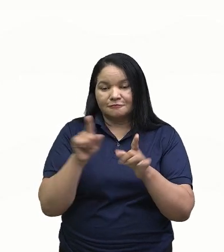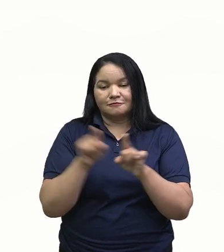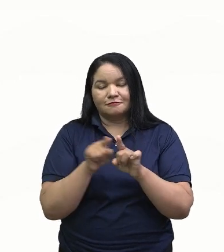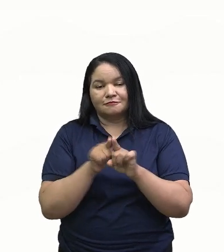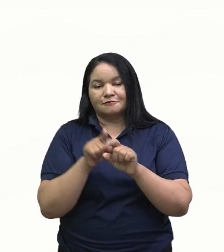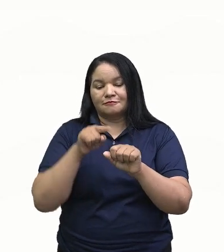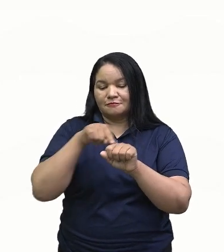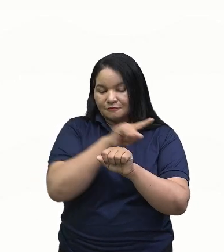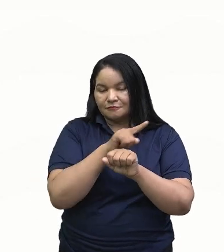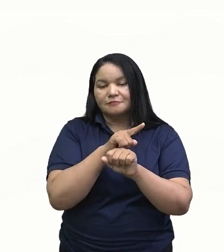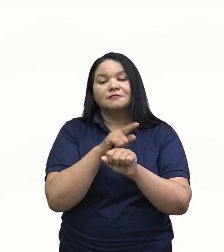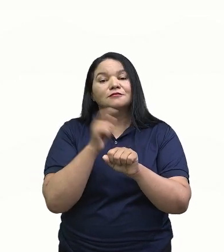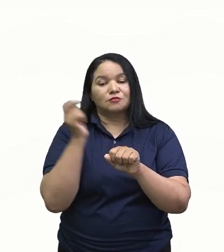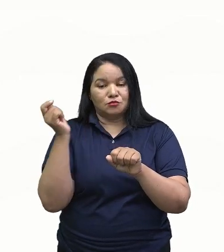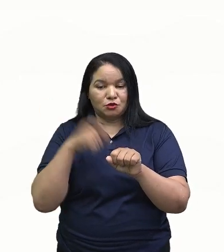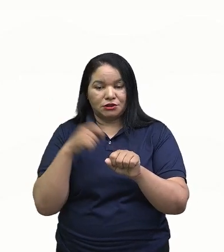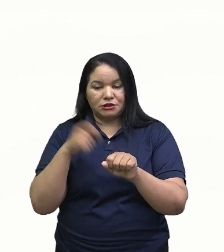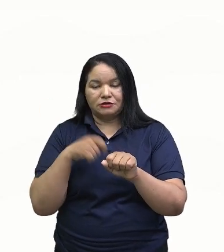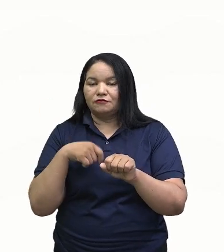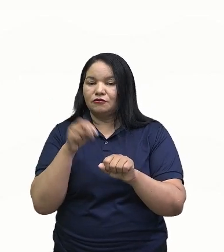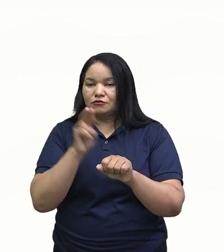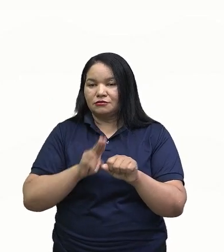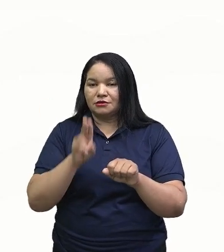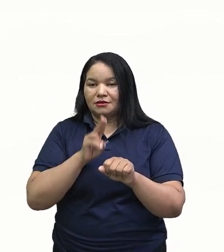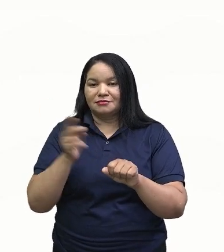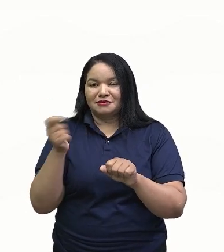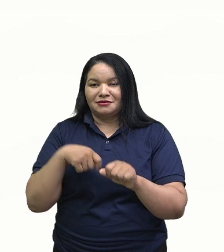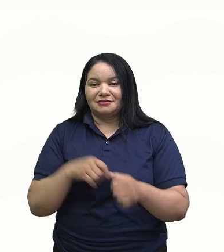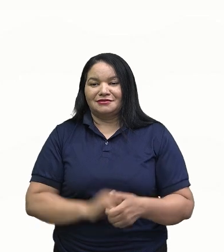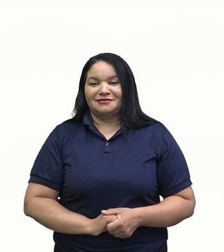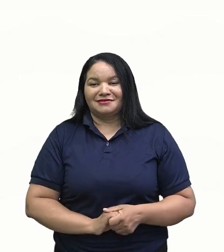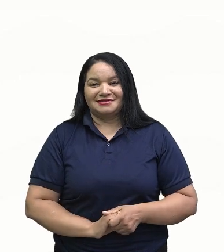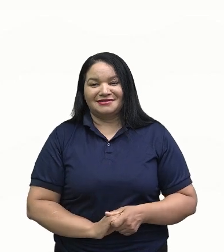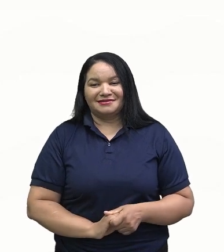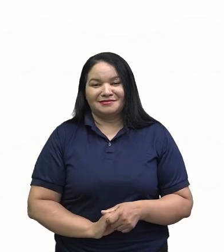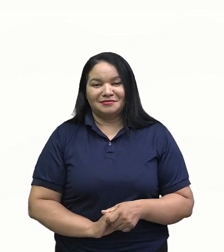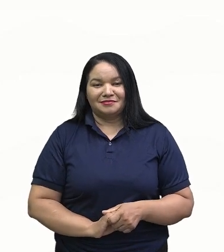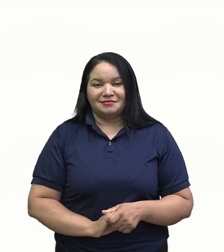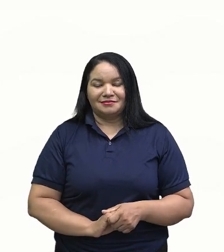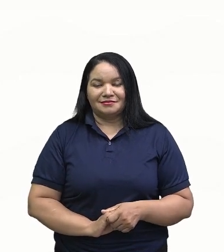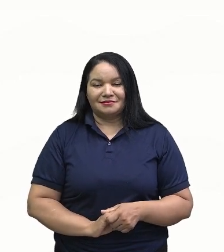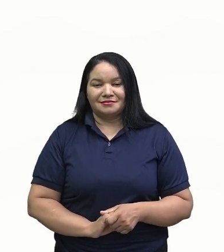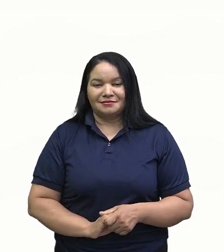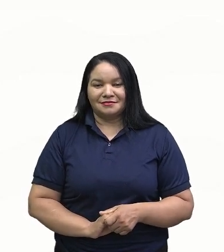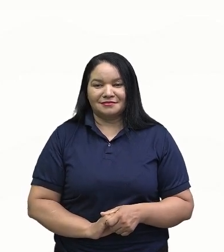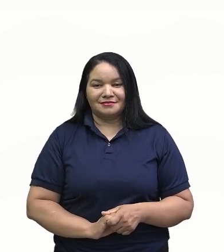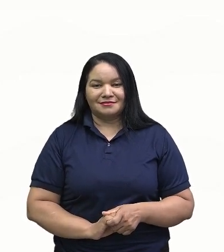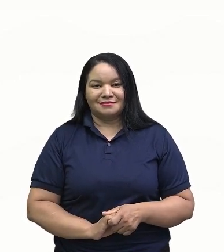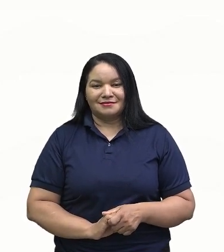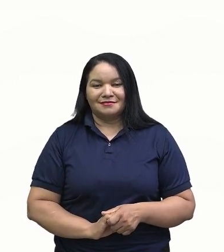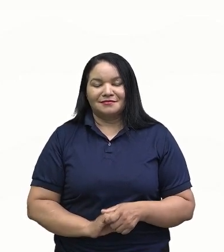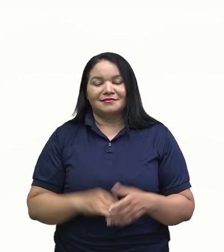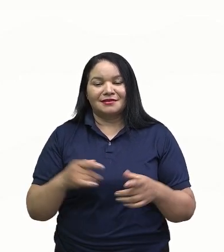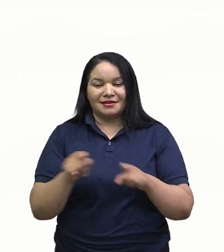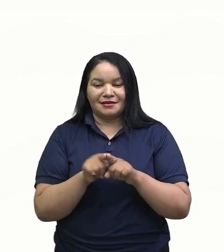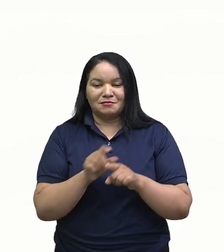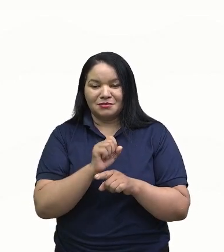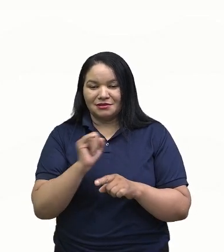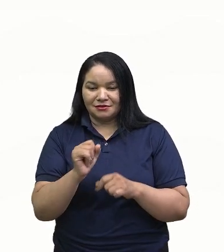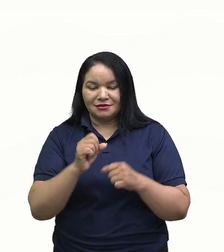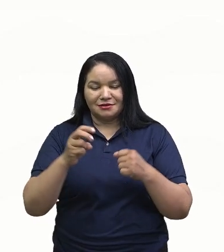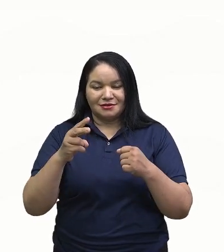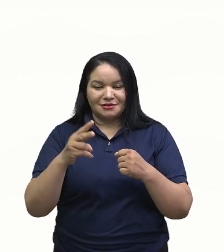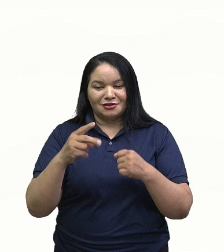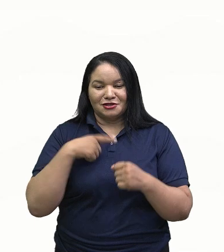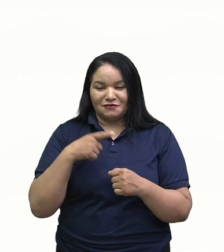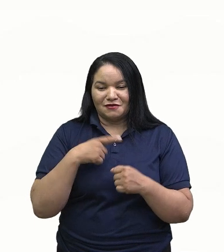crase possivelmente acontecerá no caso se tiver um verbo pedindo a